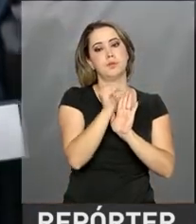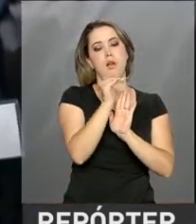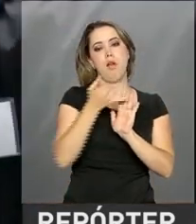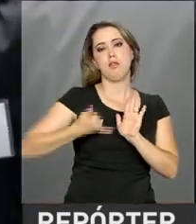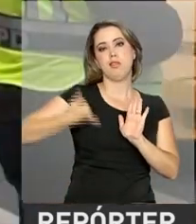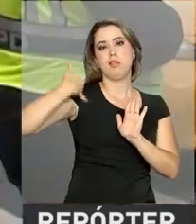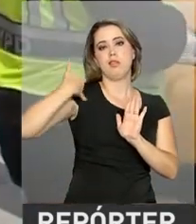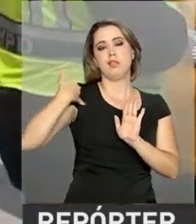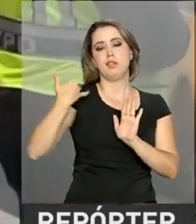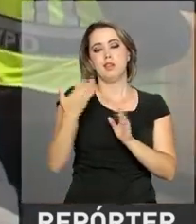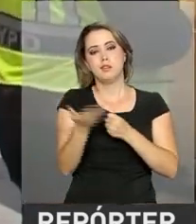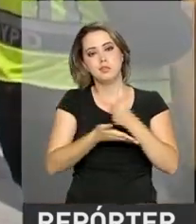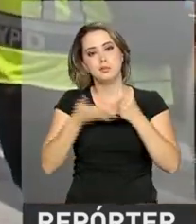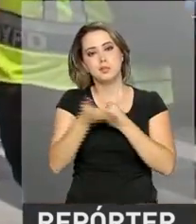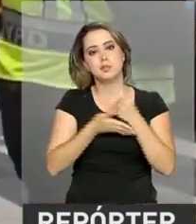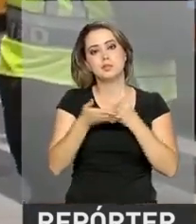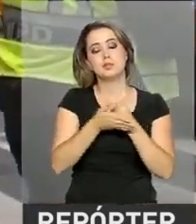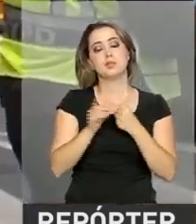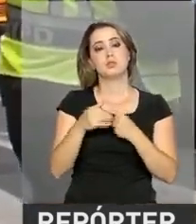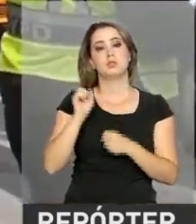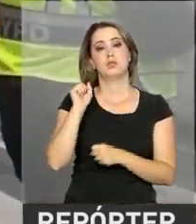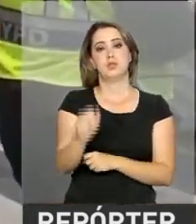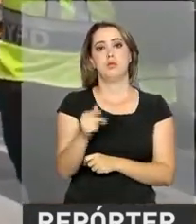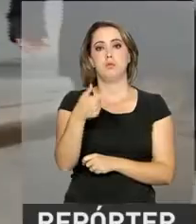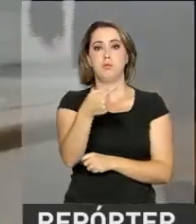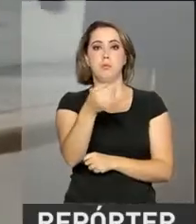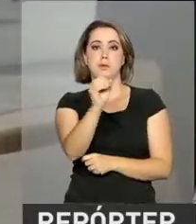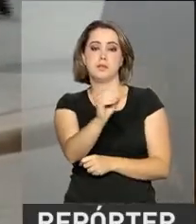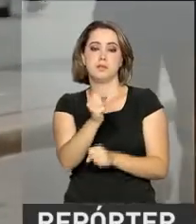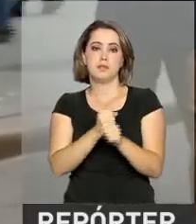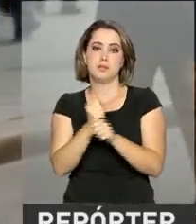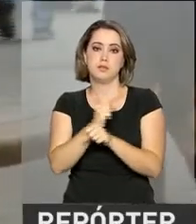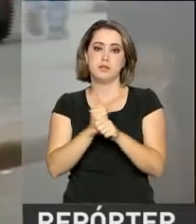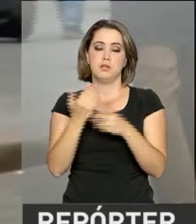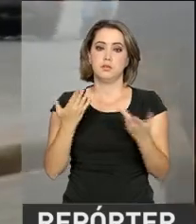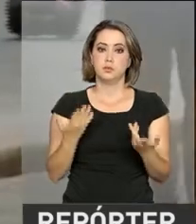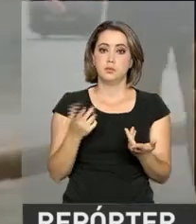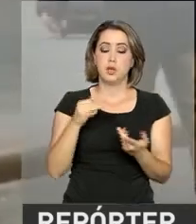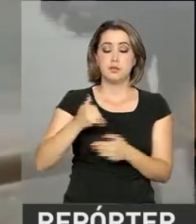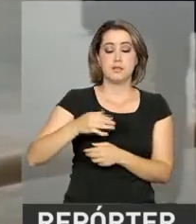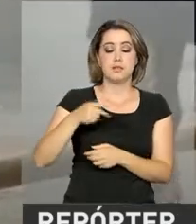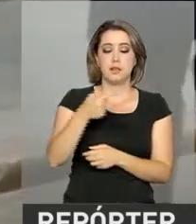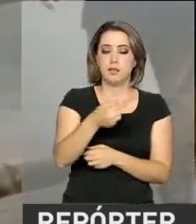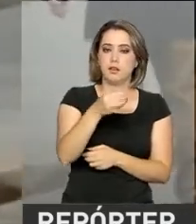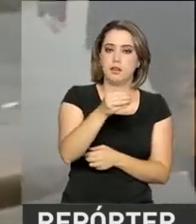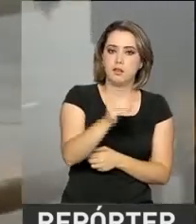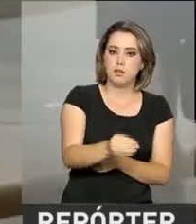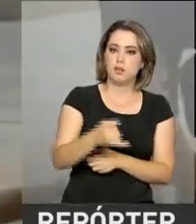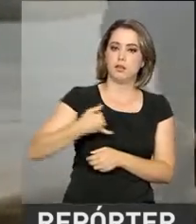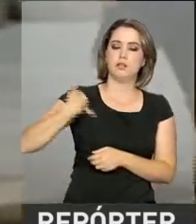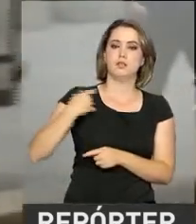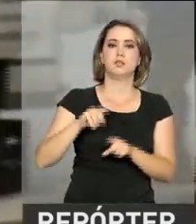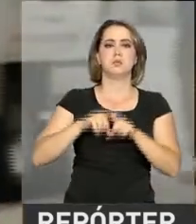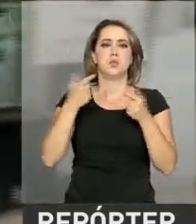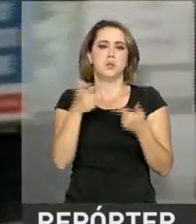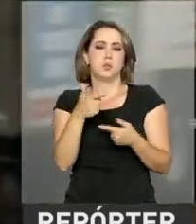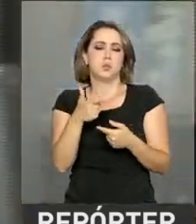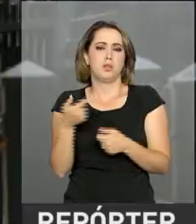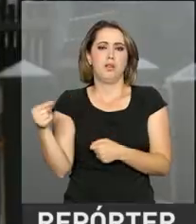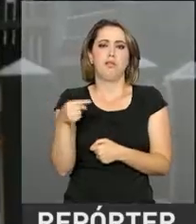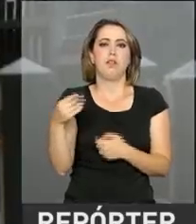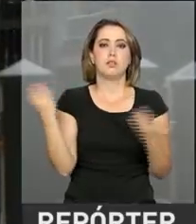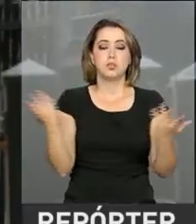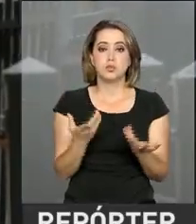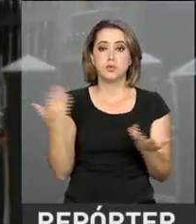de aposentadoria para 70 anos. Os cofres da Seguridade Social americana, no entanto, ainda nem chegaram ao negativo.